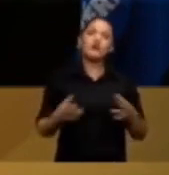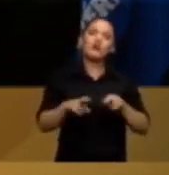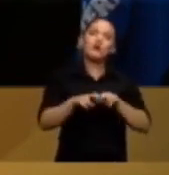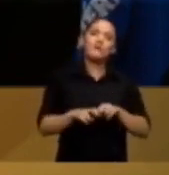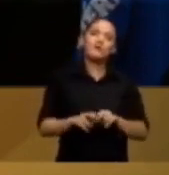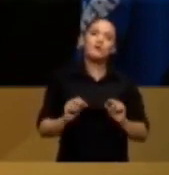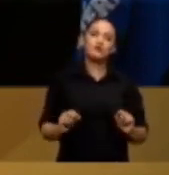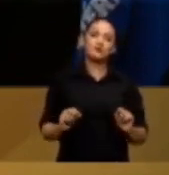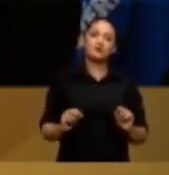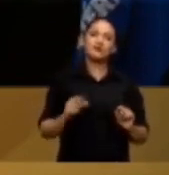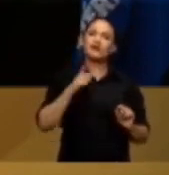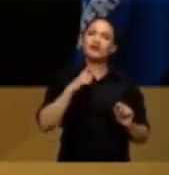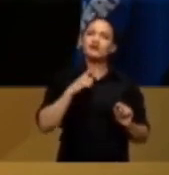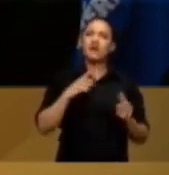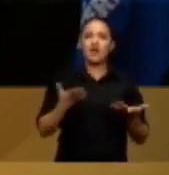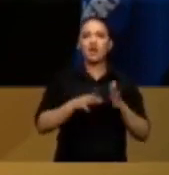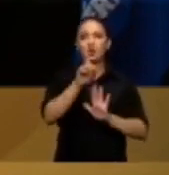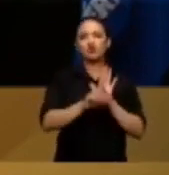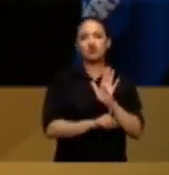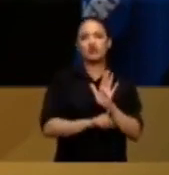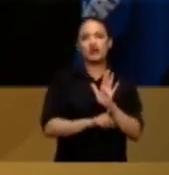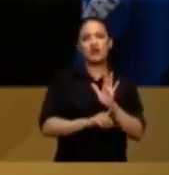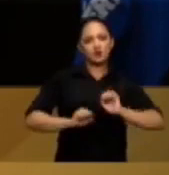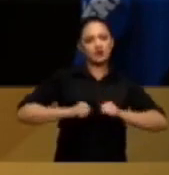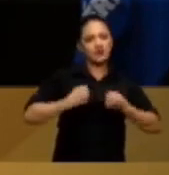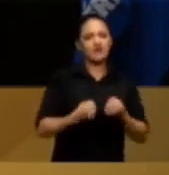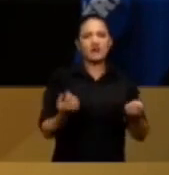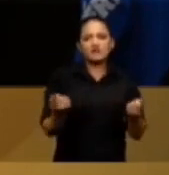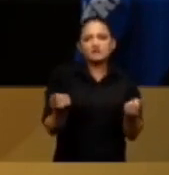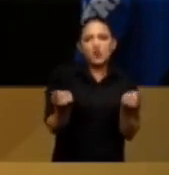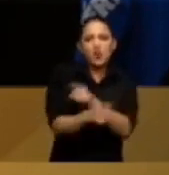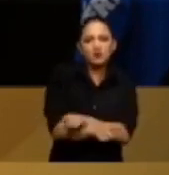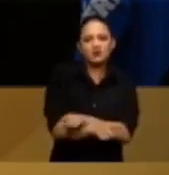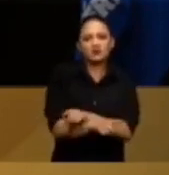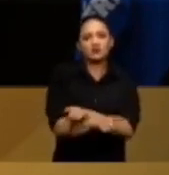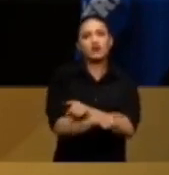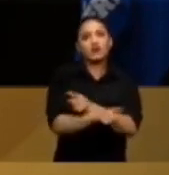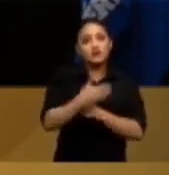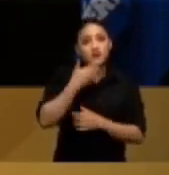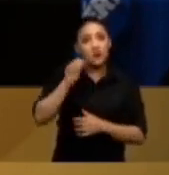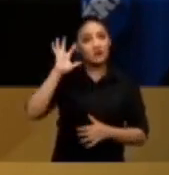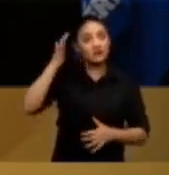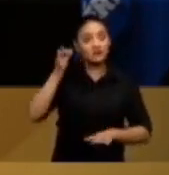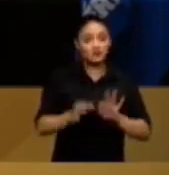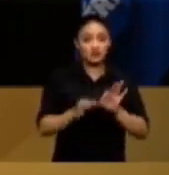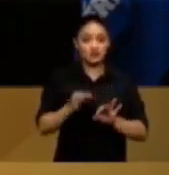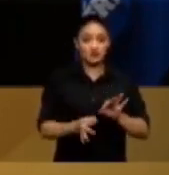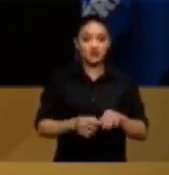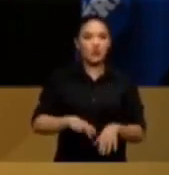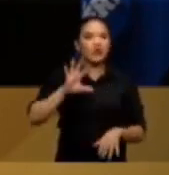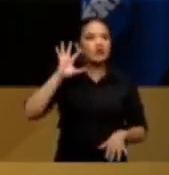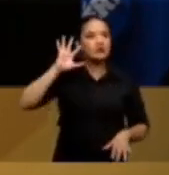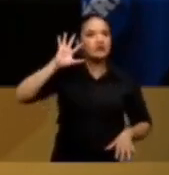o postulado do contraditório e aprimora a decisão judicial. Decidir de ofício